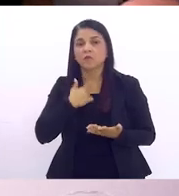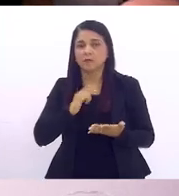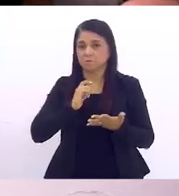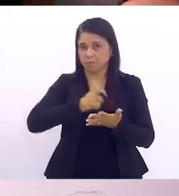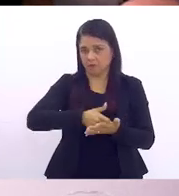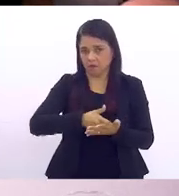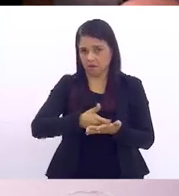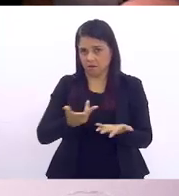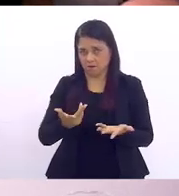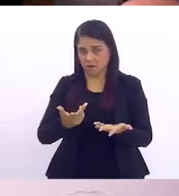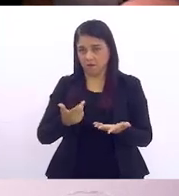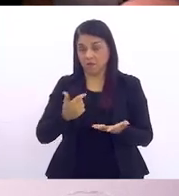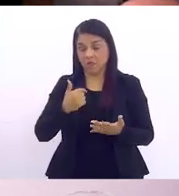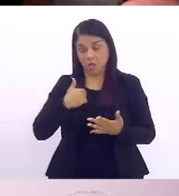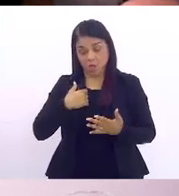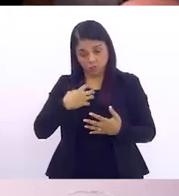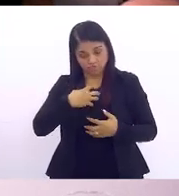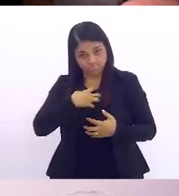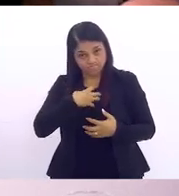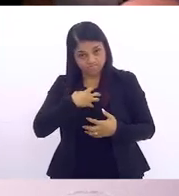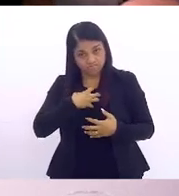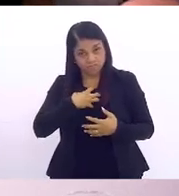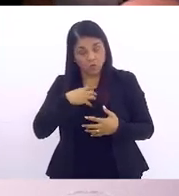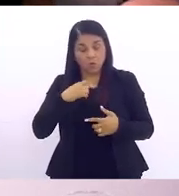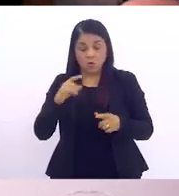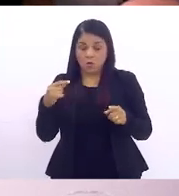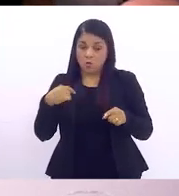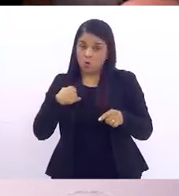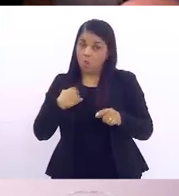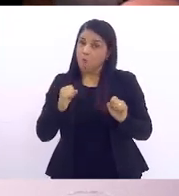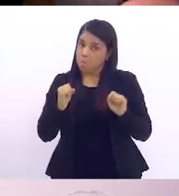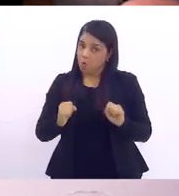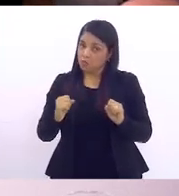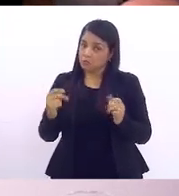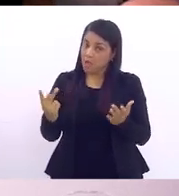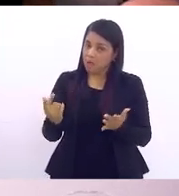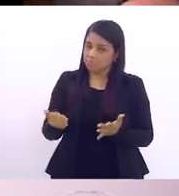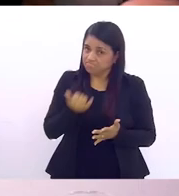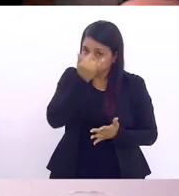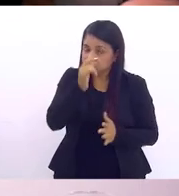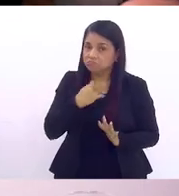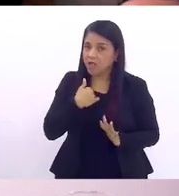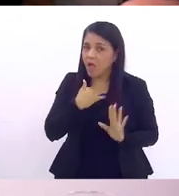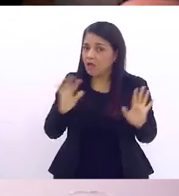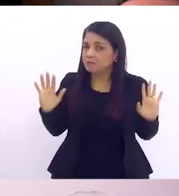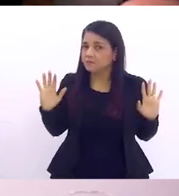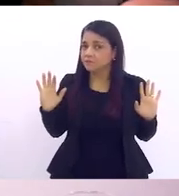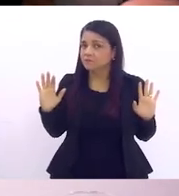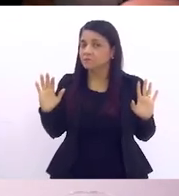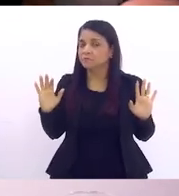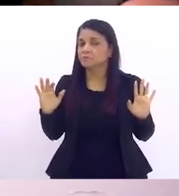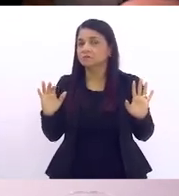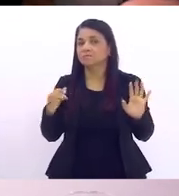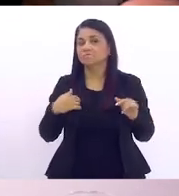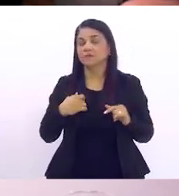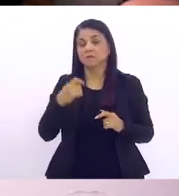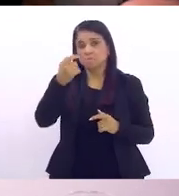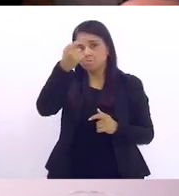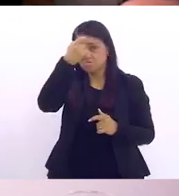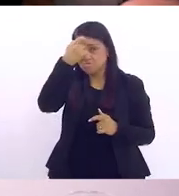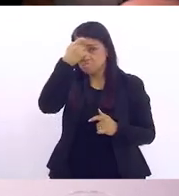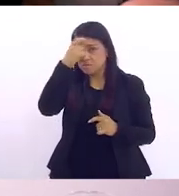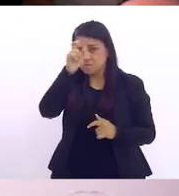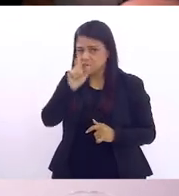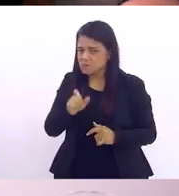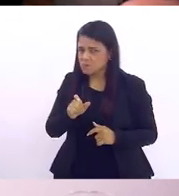é uma percepção muito íntima minha eu posso estar equivocado eu posso estar equivocado mas eu Inclusive acho que ninguém sã consciência